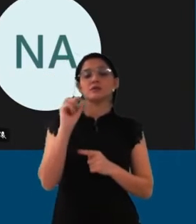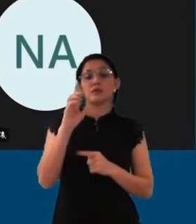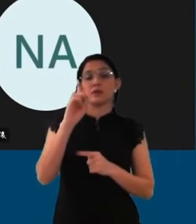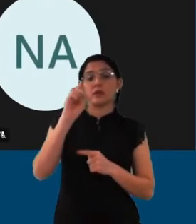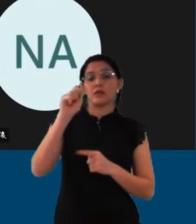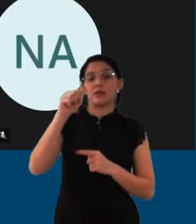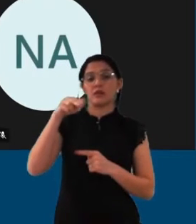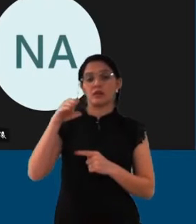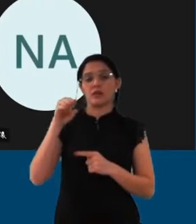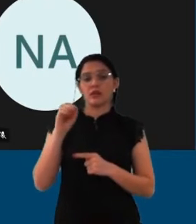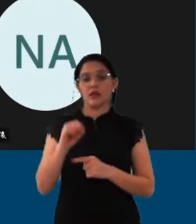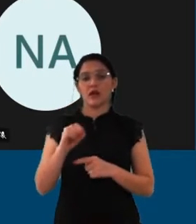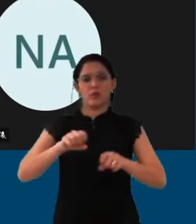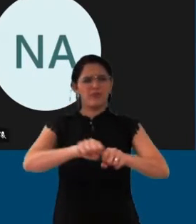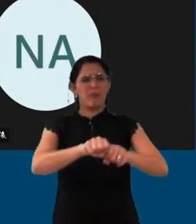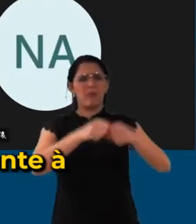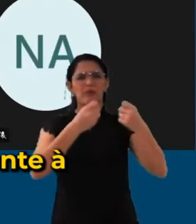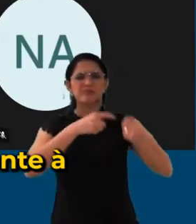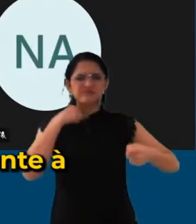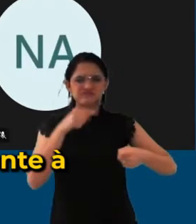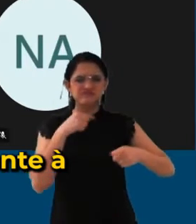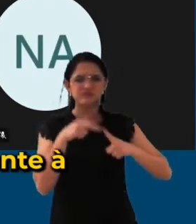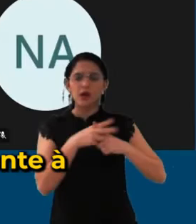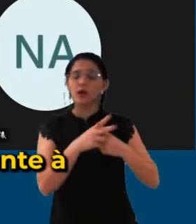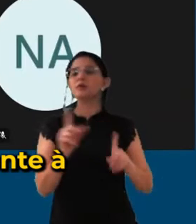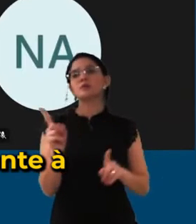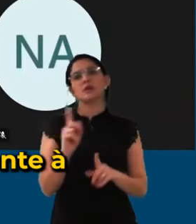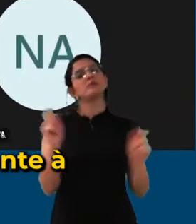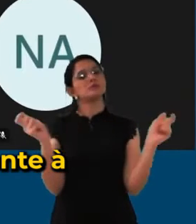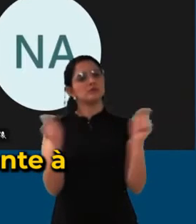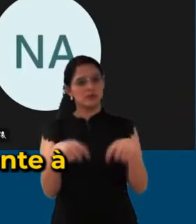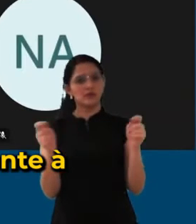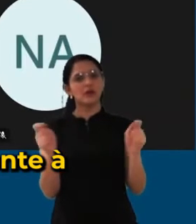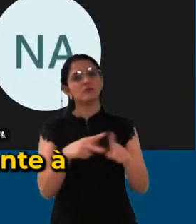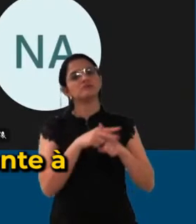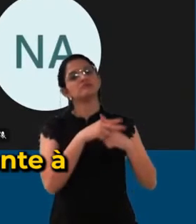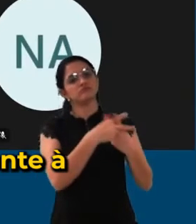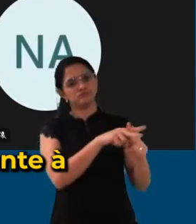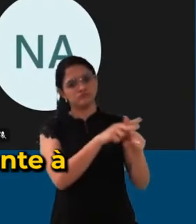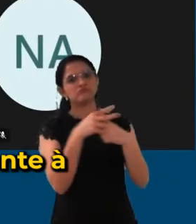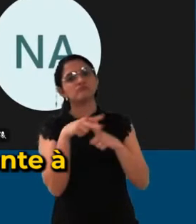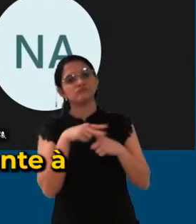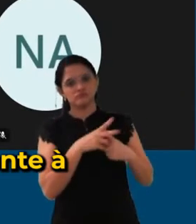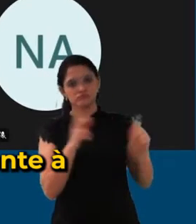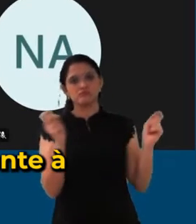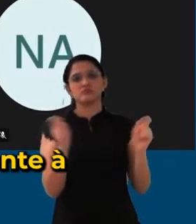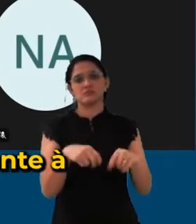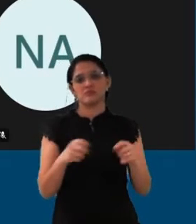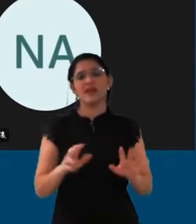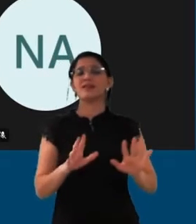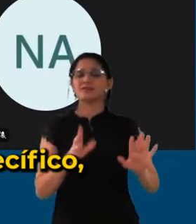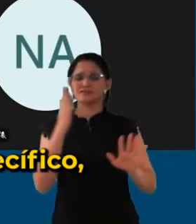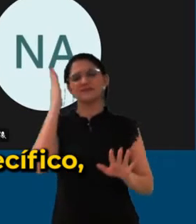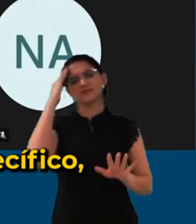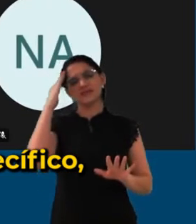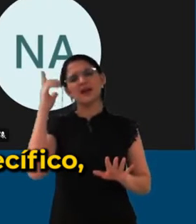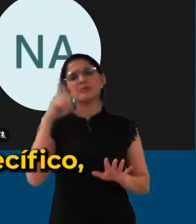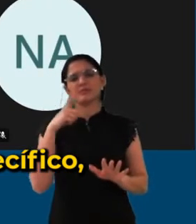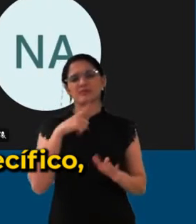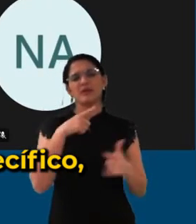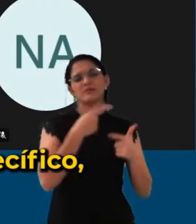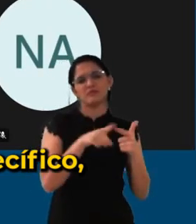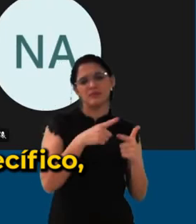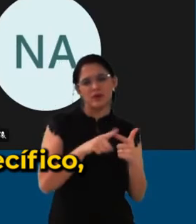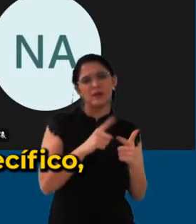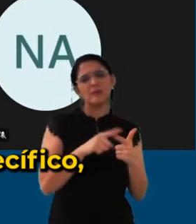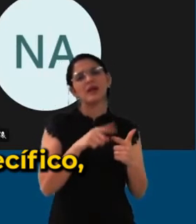não houve, né, no caso, não há sim o impacto ambiental inerente à atividade, e eu queria que